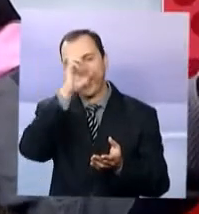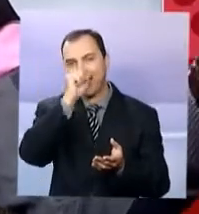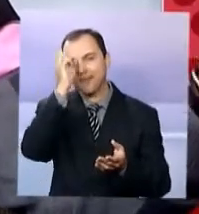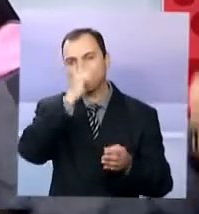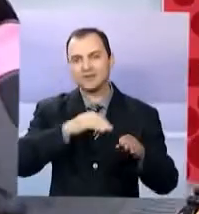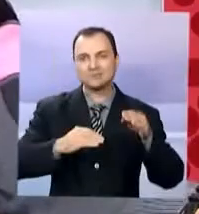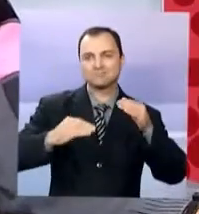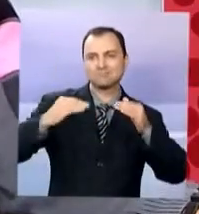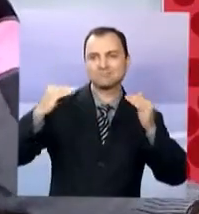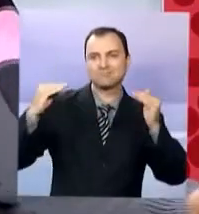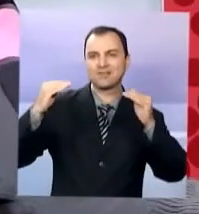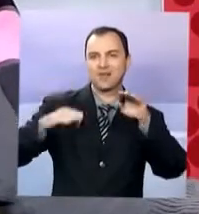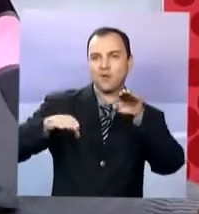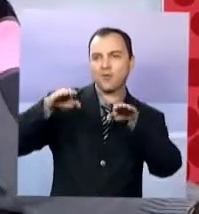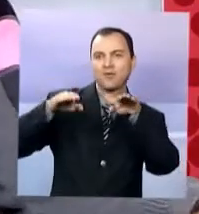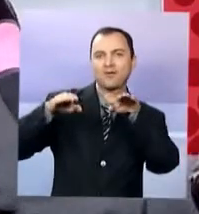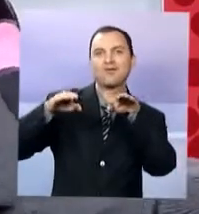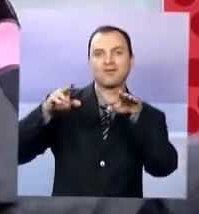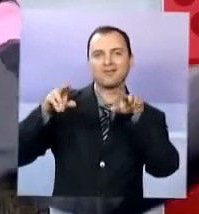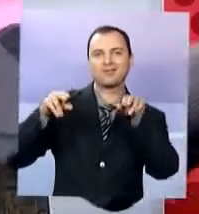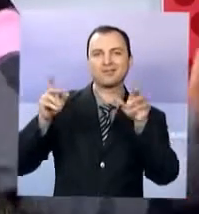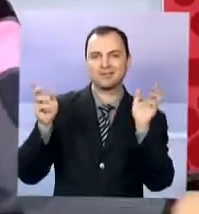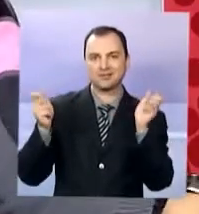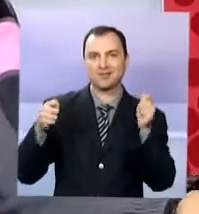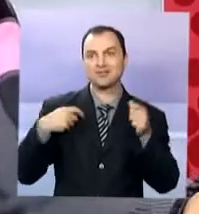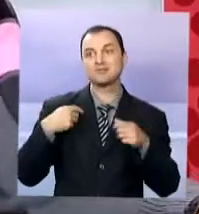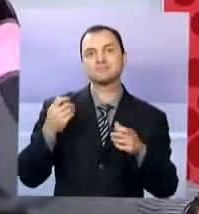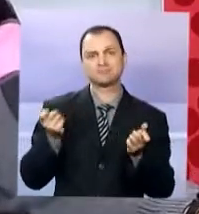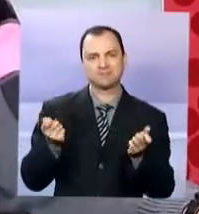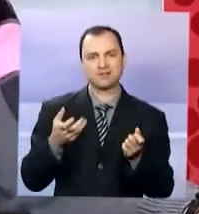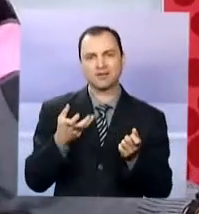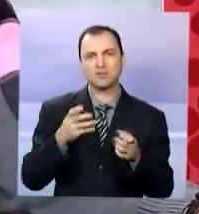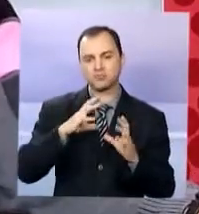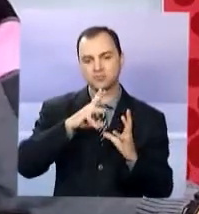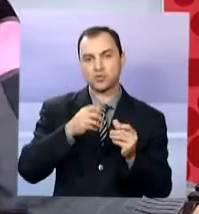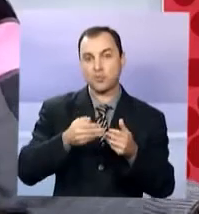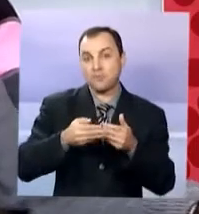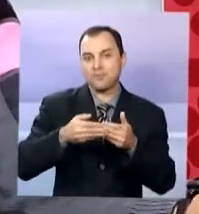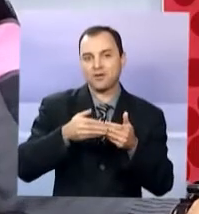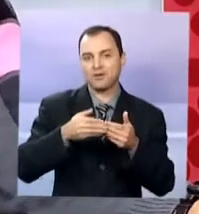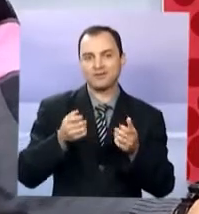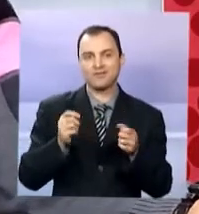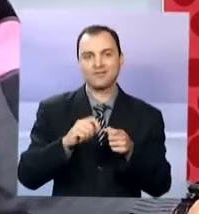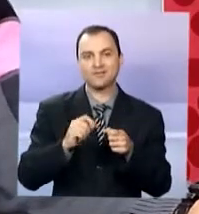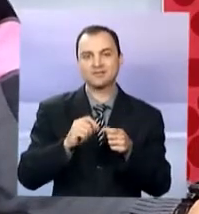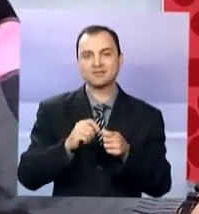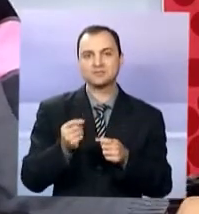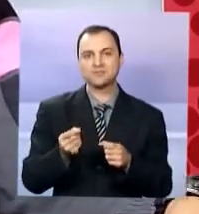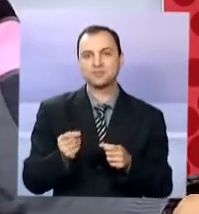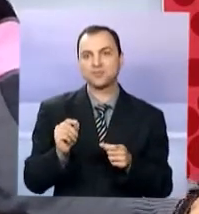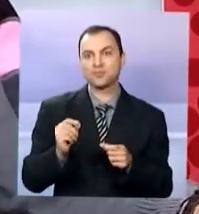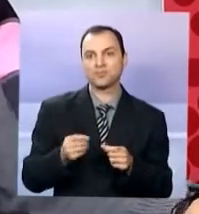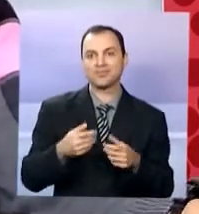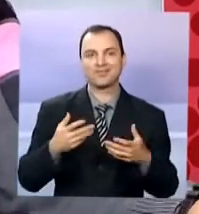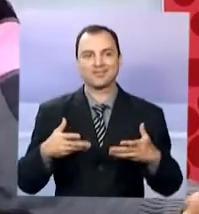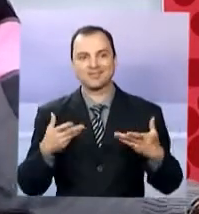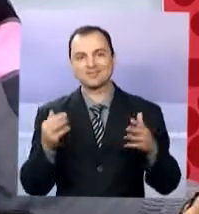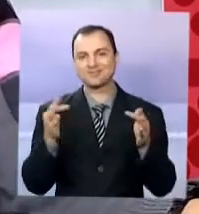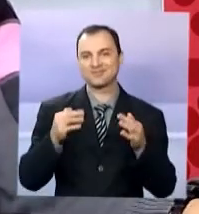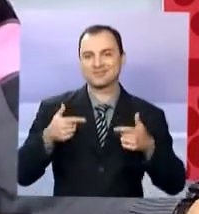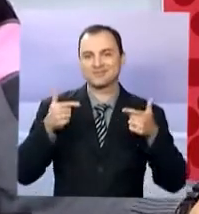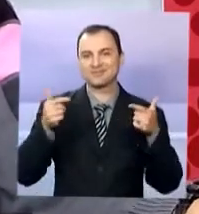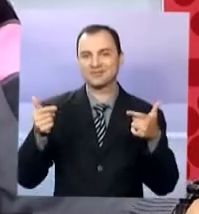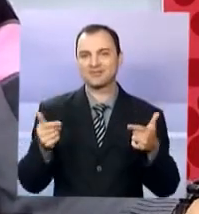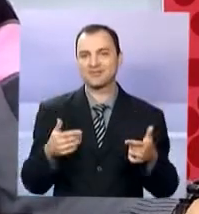de igual para igual né e é o que a gente está pretendendo já preci próximo mundial aí fazer uma fazer uma graça aqui